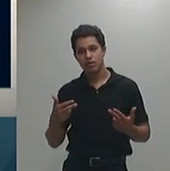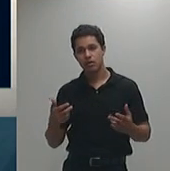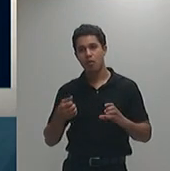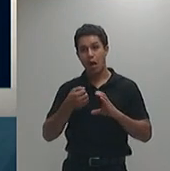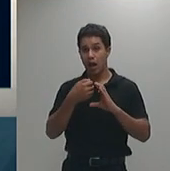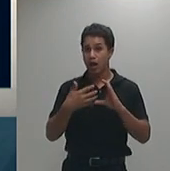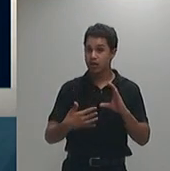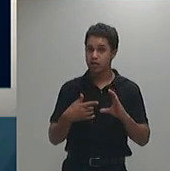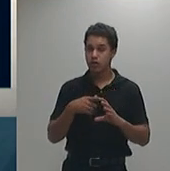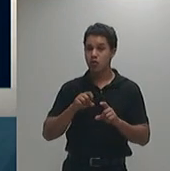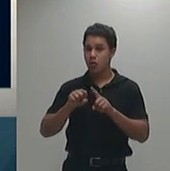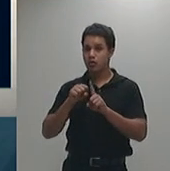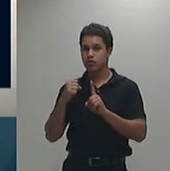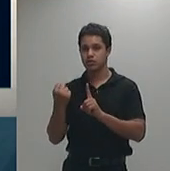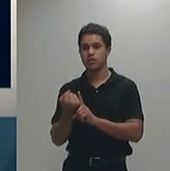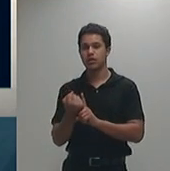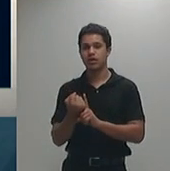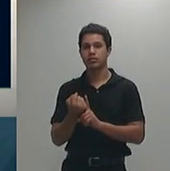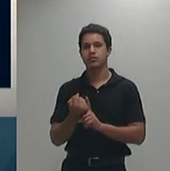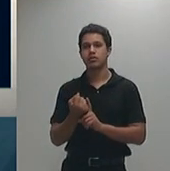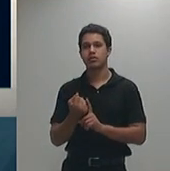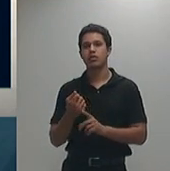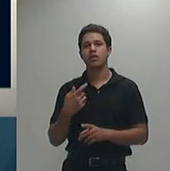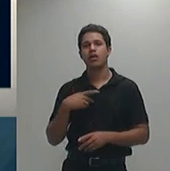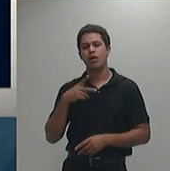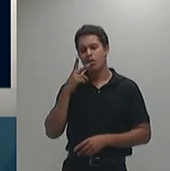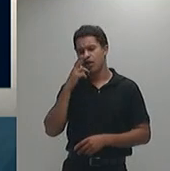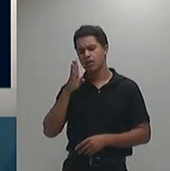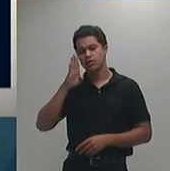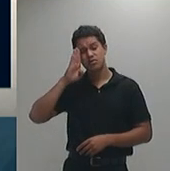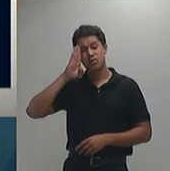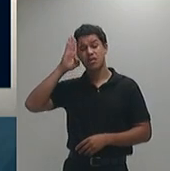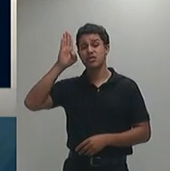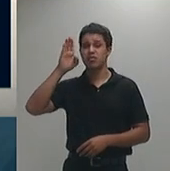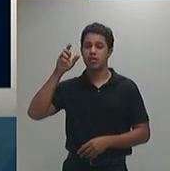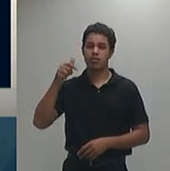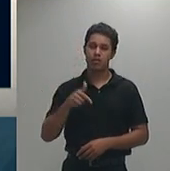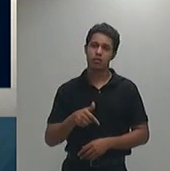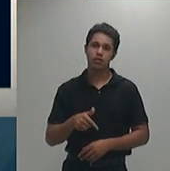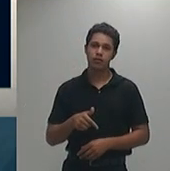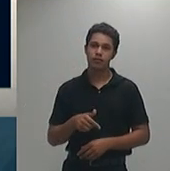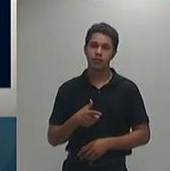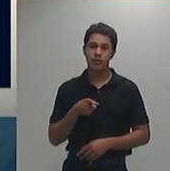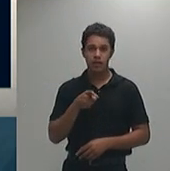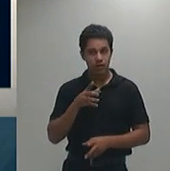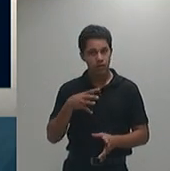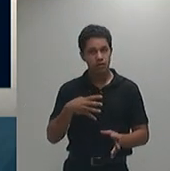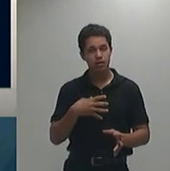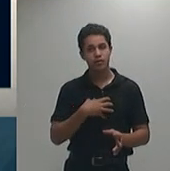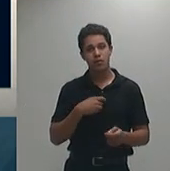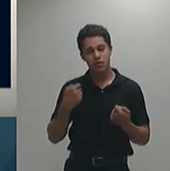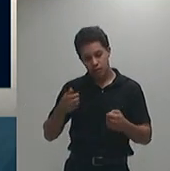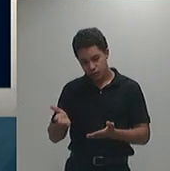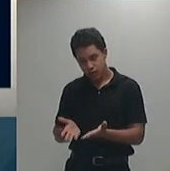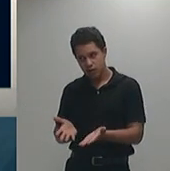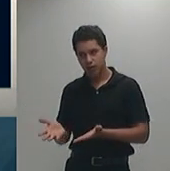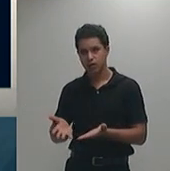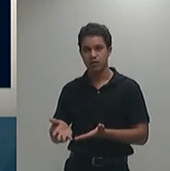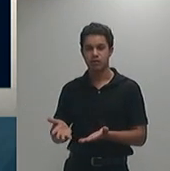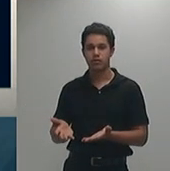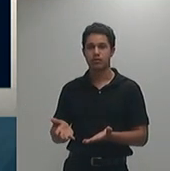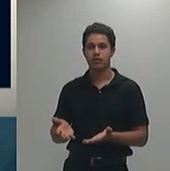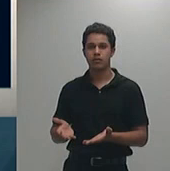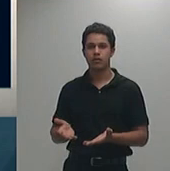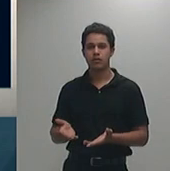sociedade e eu acredito que sejam preponderantes dessa forma devem ser tratados tu